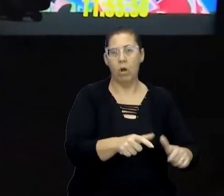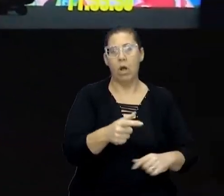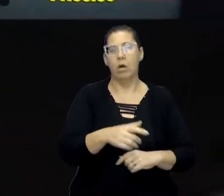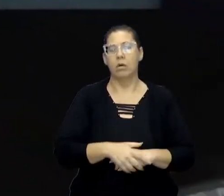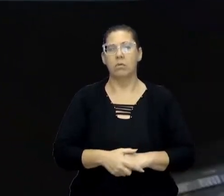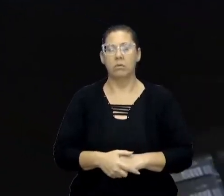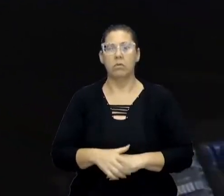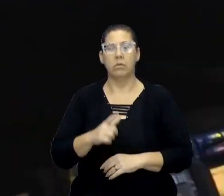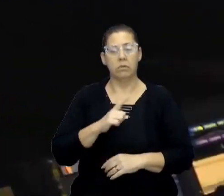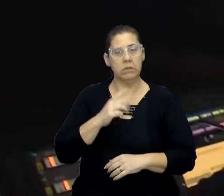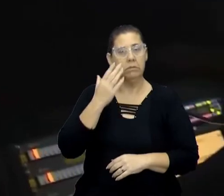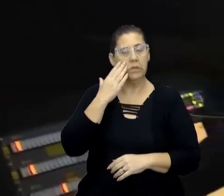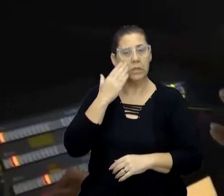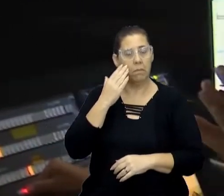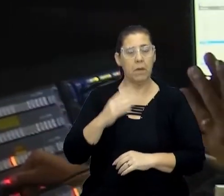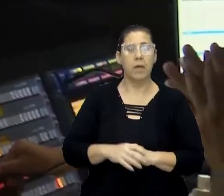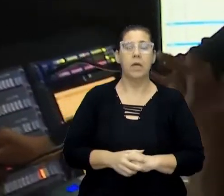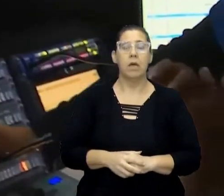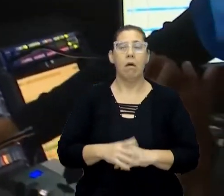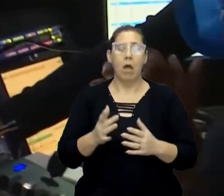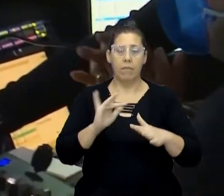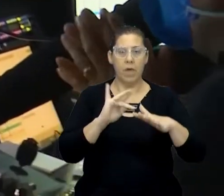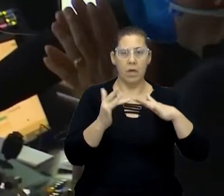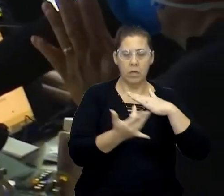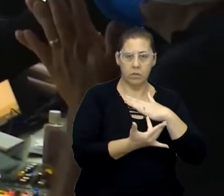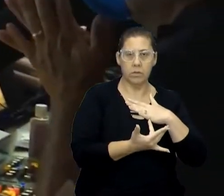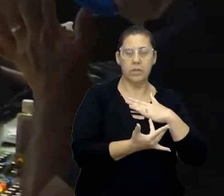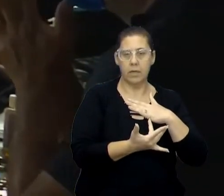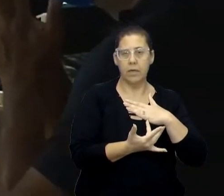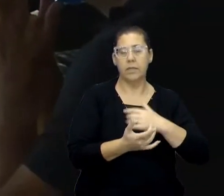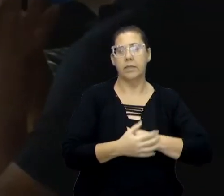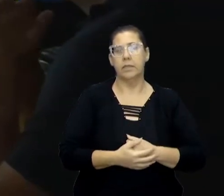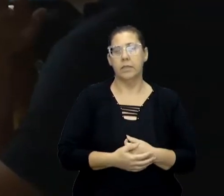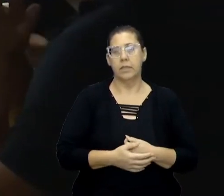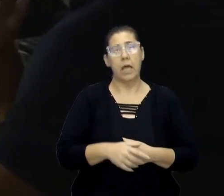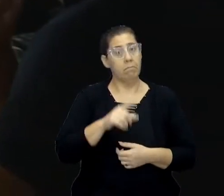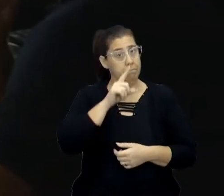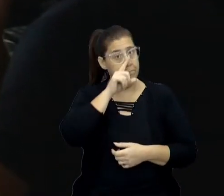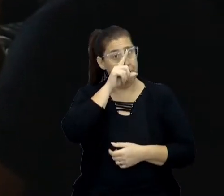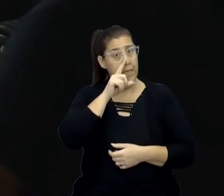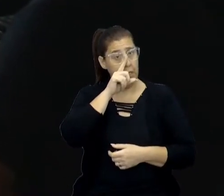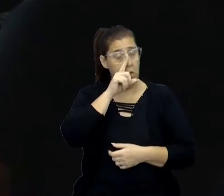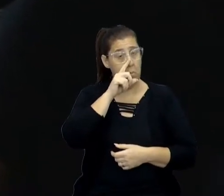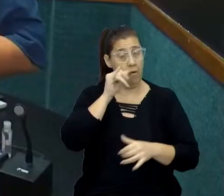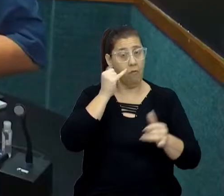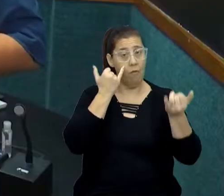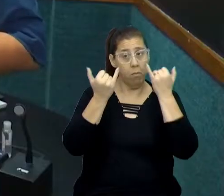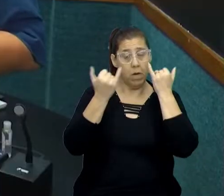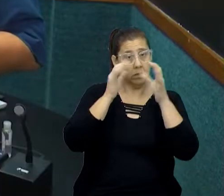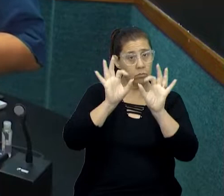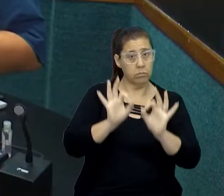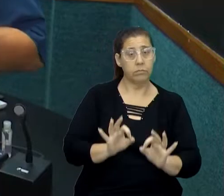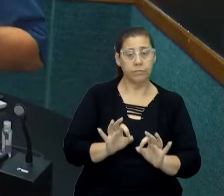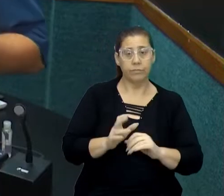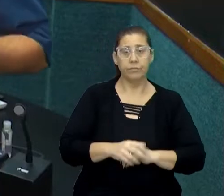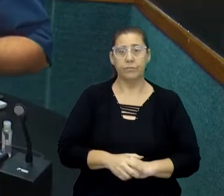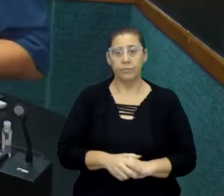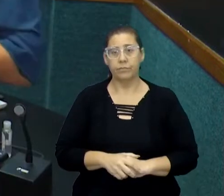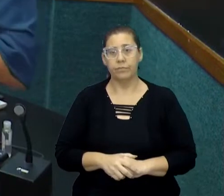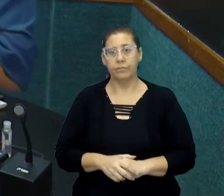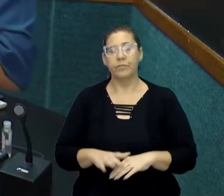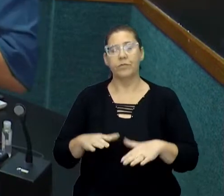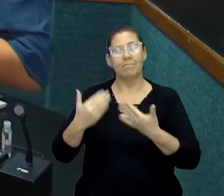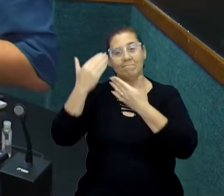ter informação sobre isso. As redes sociais, elas são muito perigosas para a informação. Então, Adriana